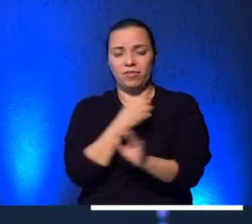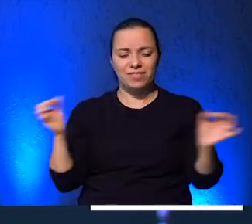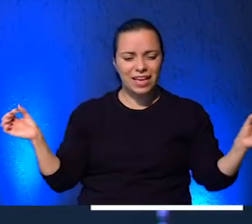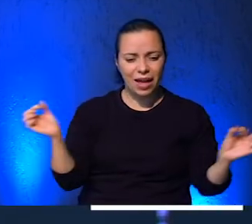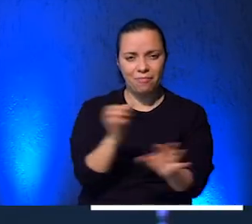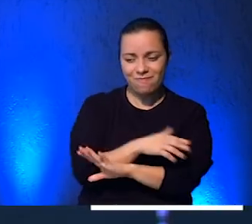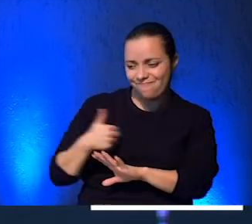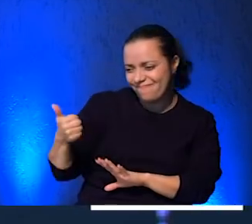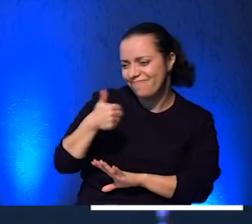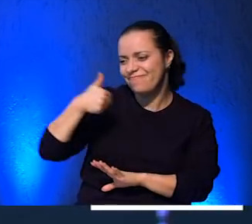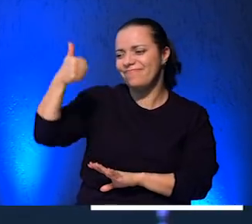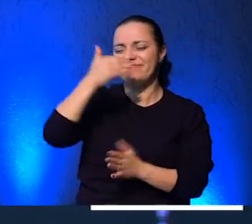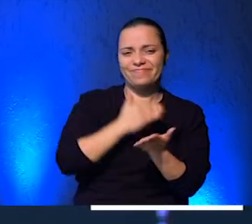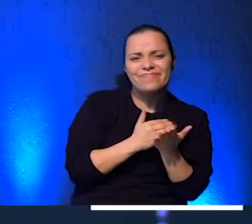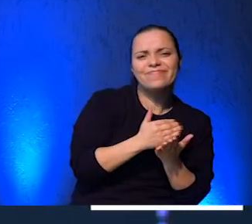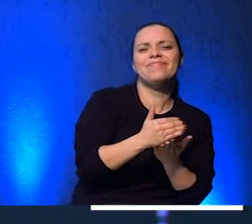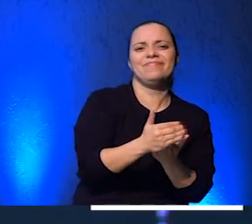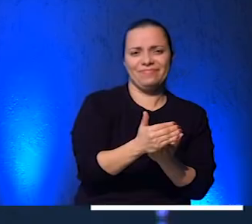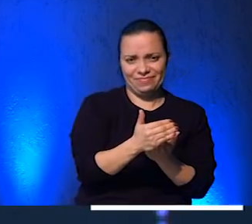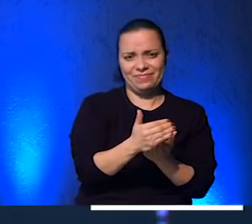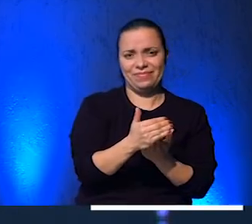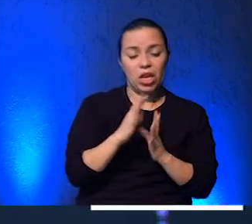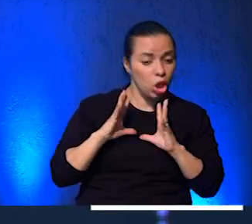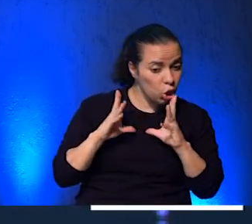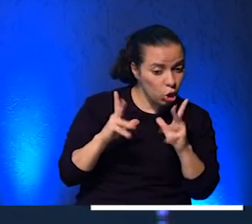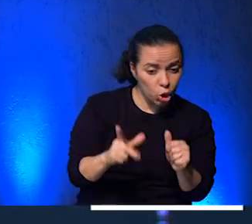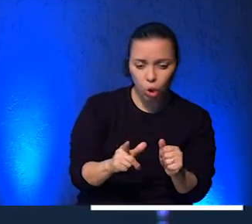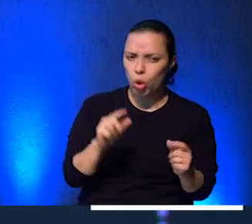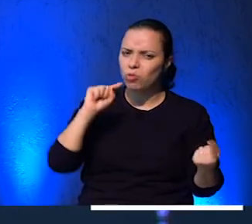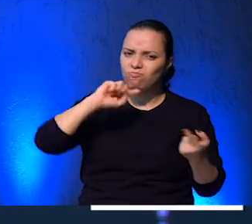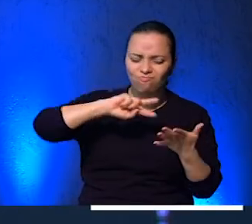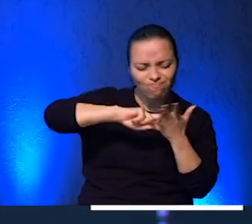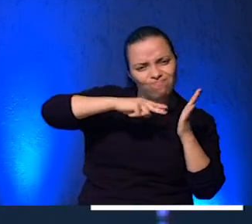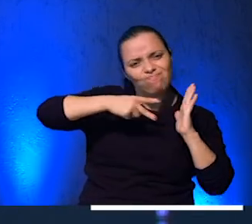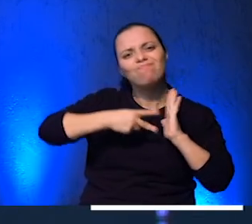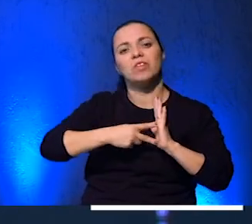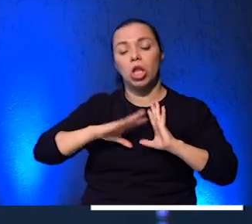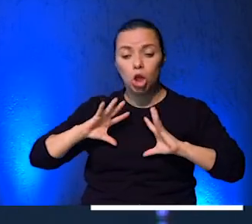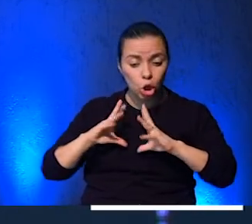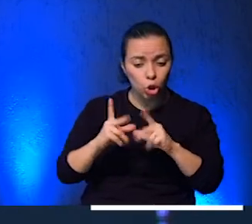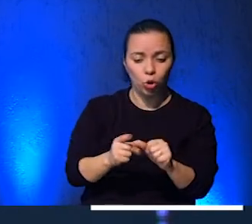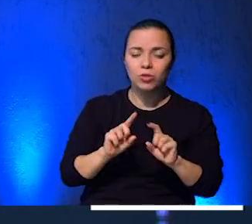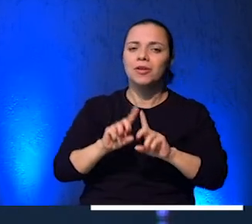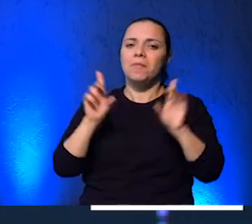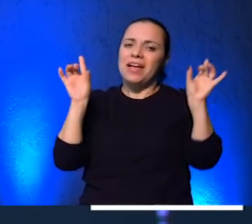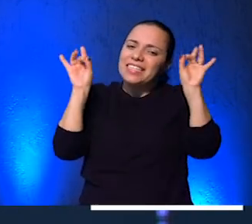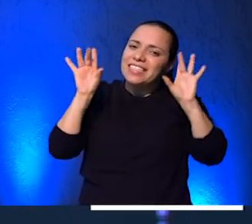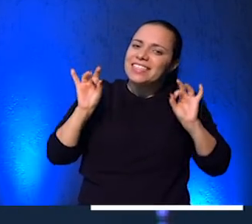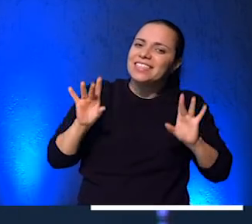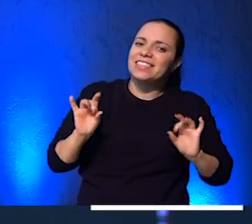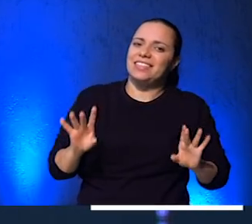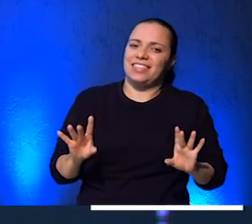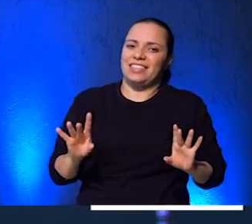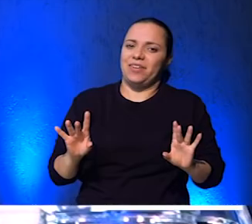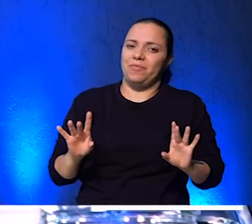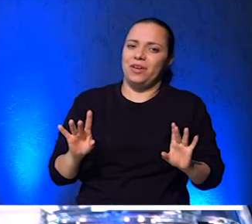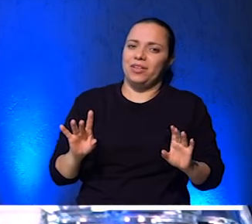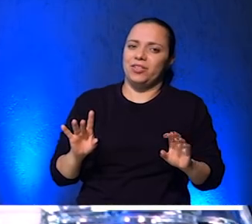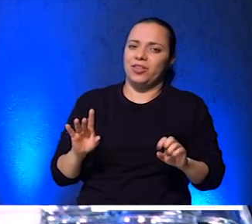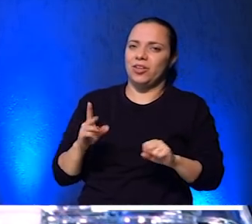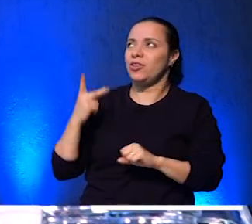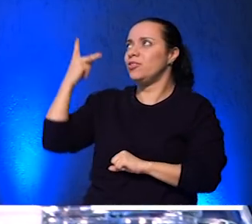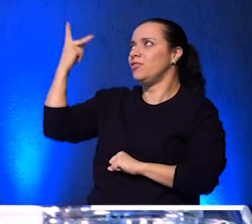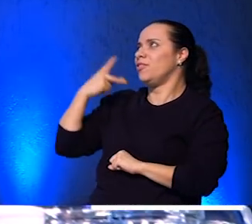nós vamos terminar melhores senhor em todos os sentidos mas especialmente na nossa relação contigo